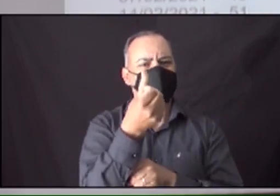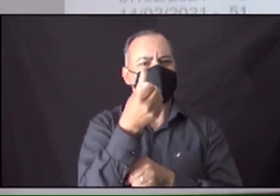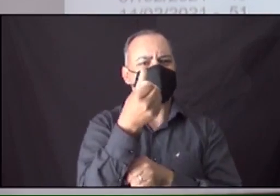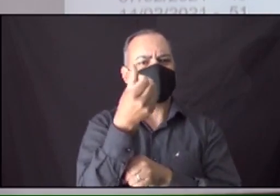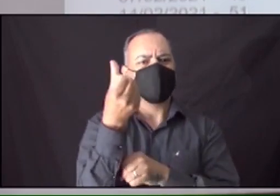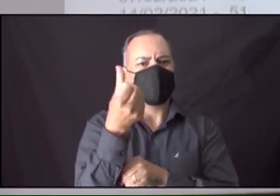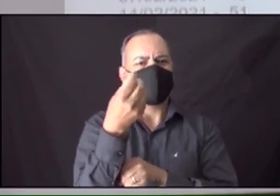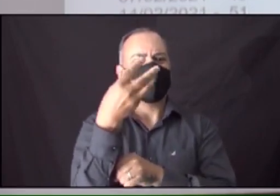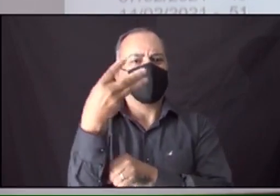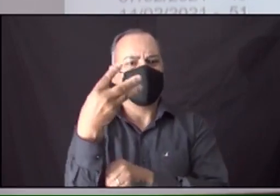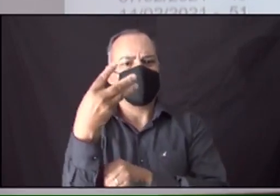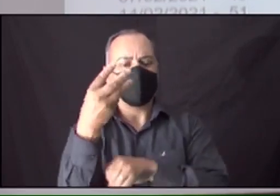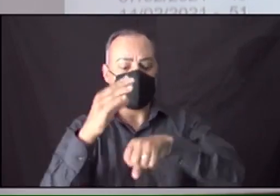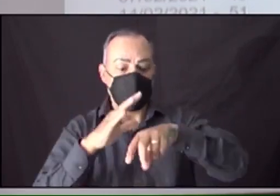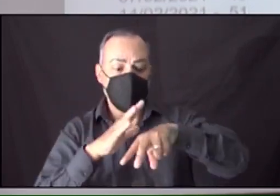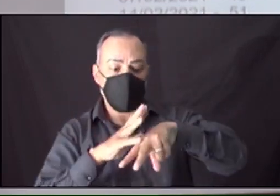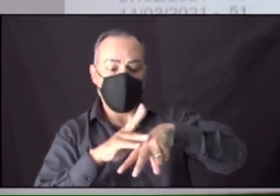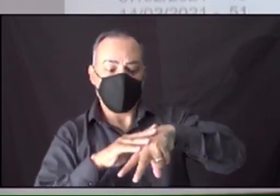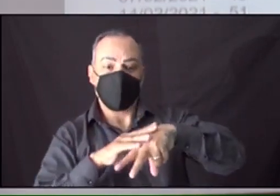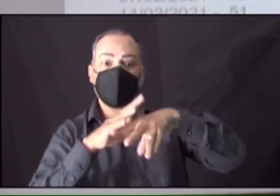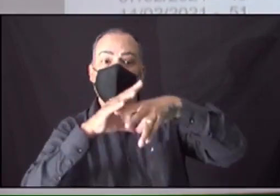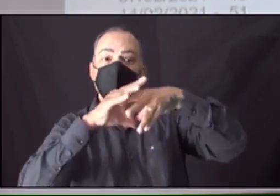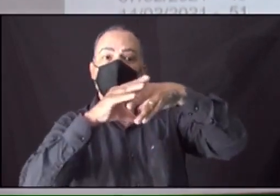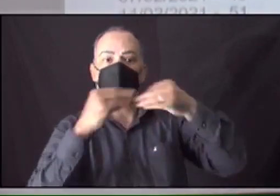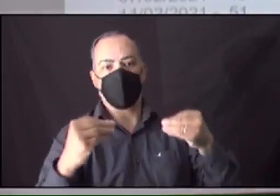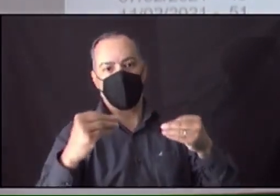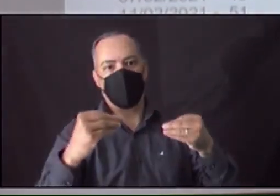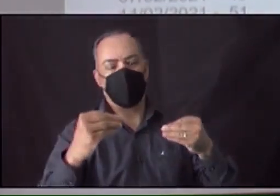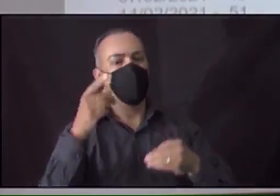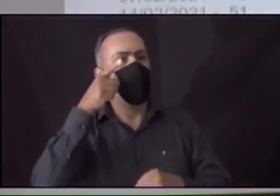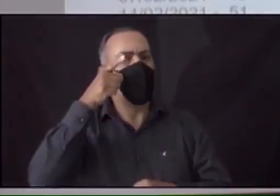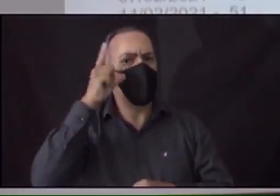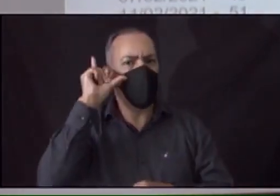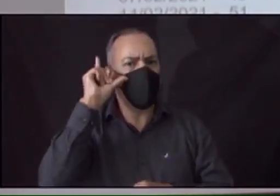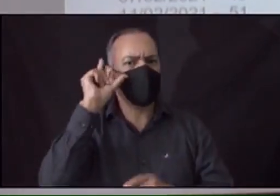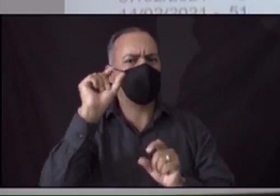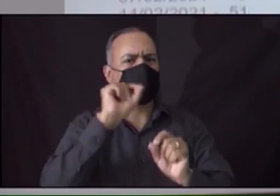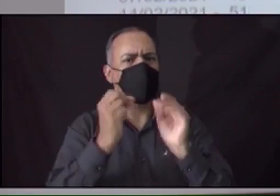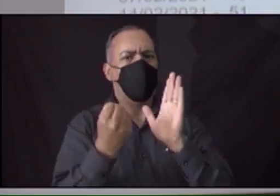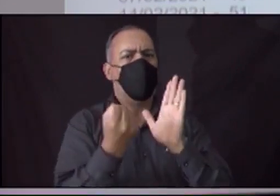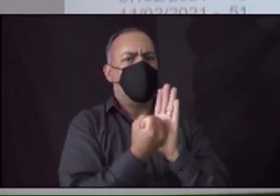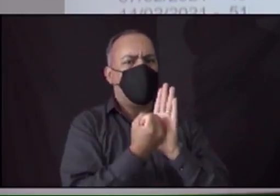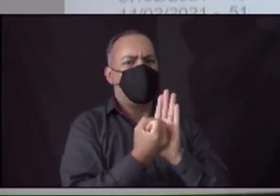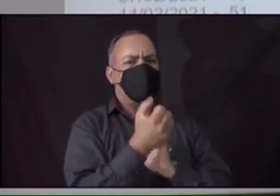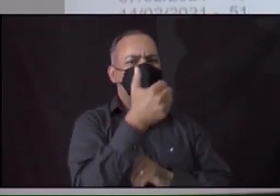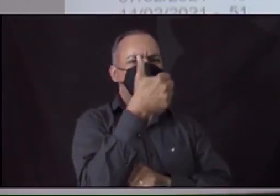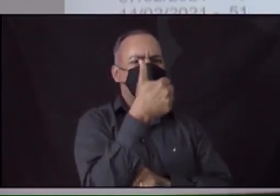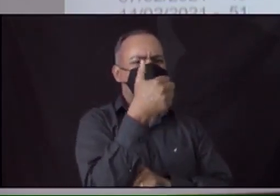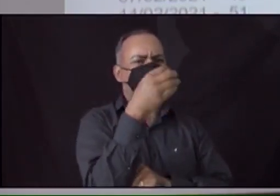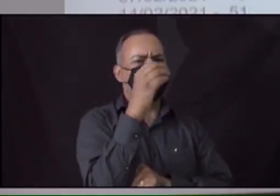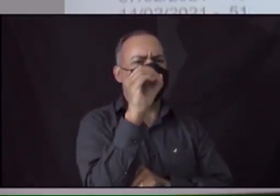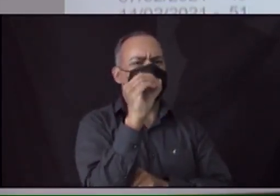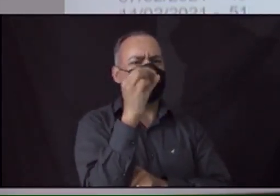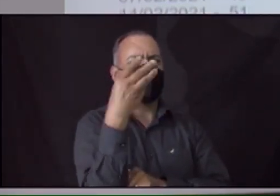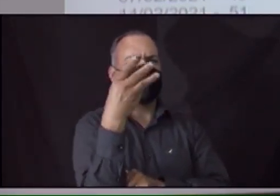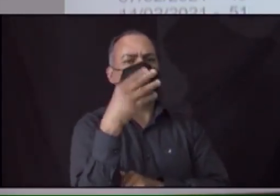5.663 pacientes recuperados. Ontem, chegamos à marca de 103 óbitos e já